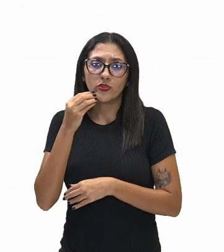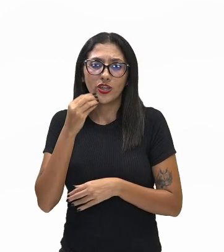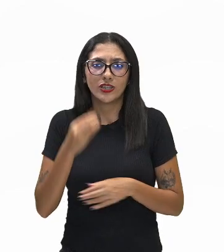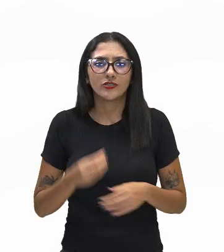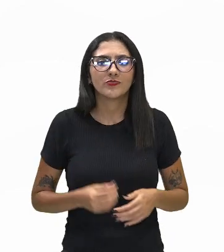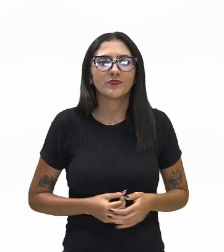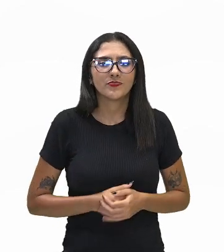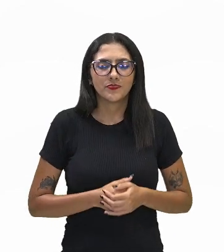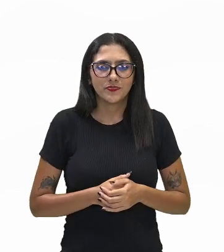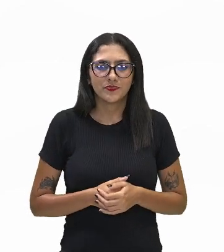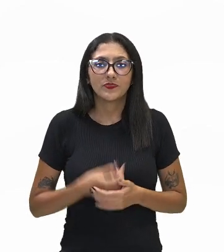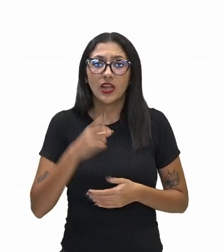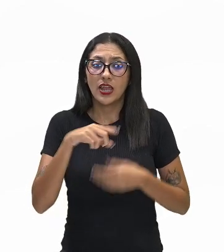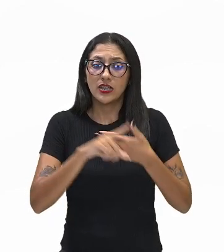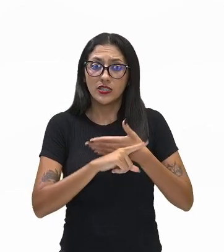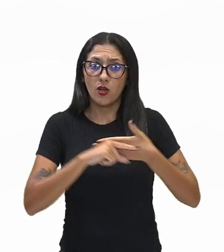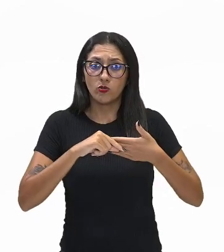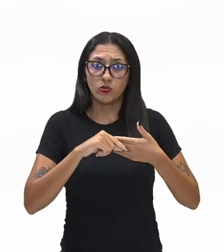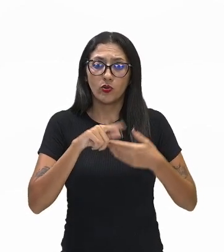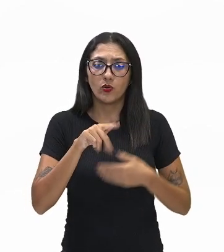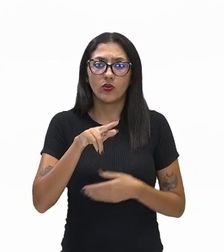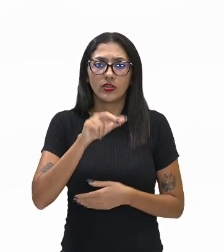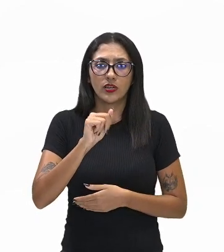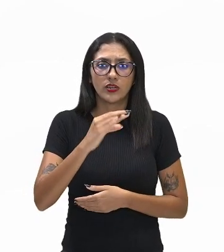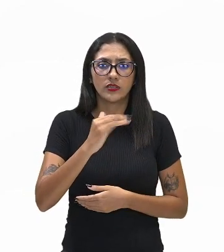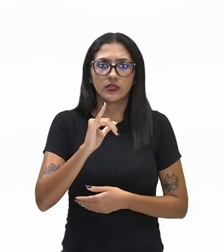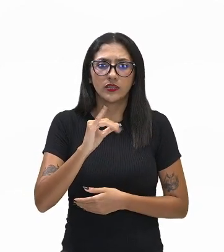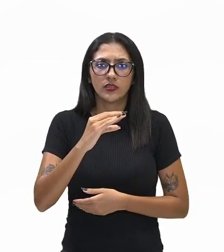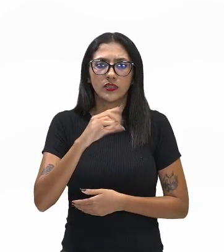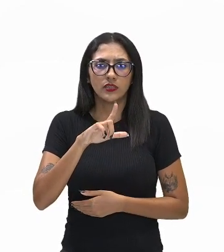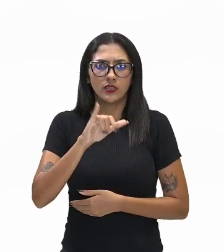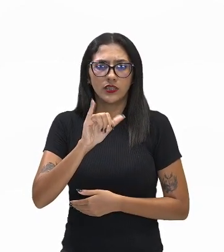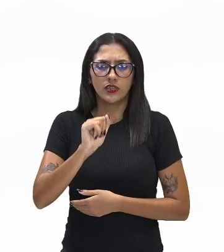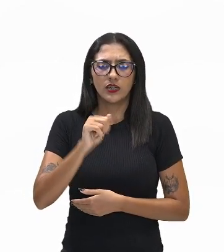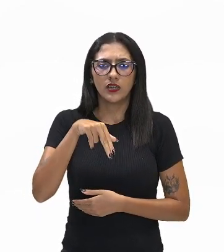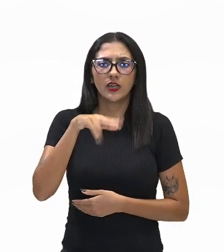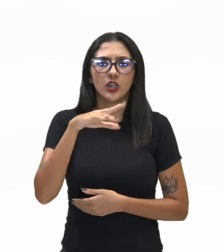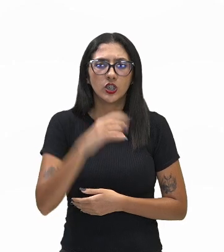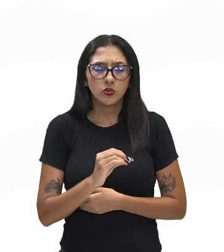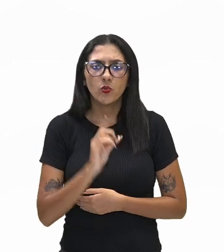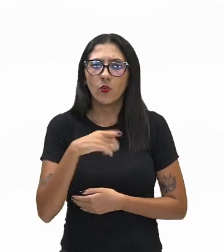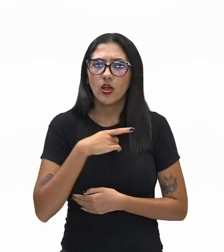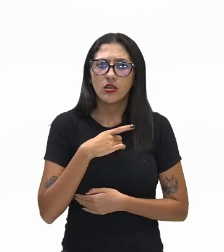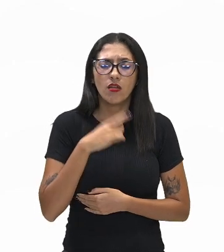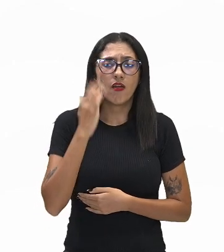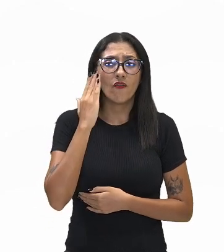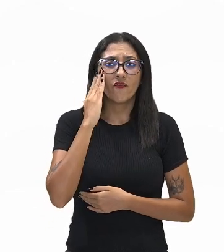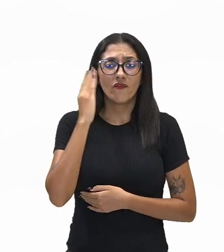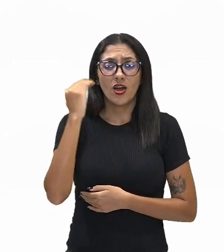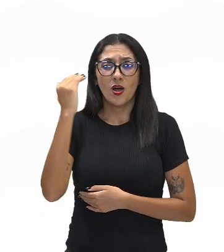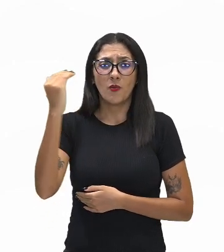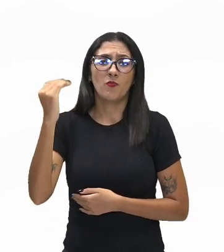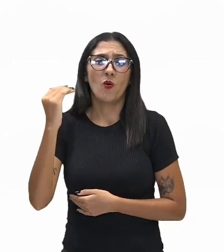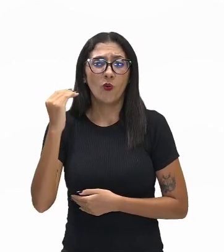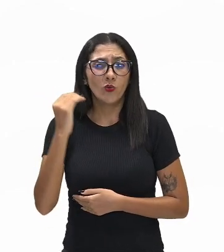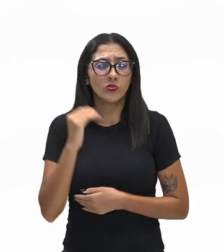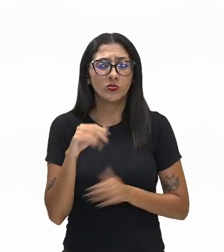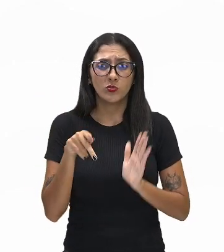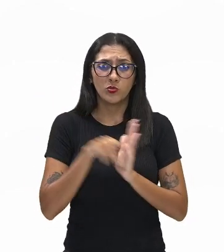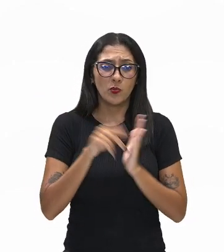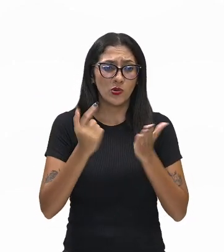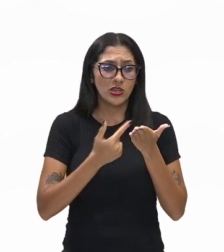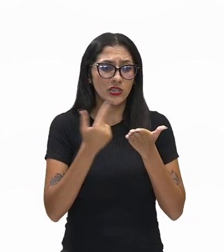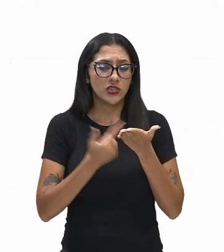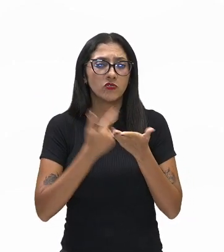em representar, através da sua obra, e ele já está interpretando, olha, através da sua obra,